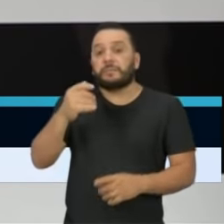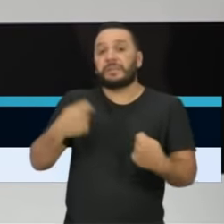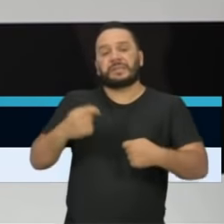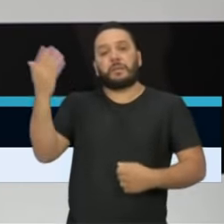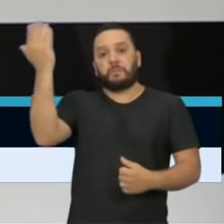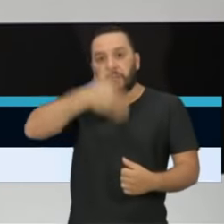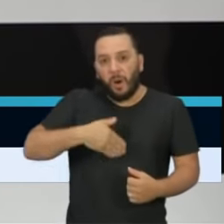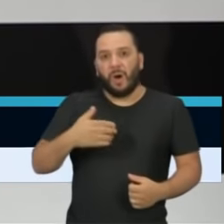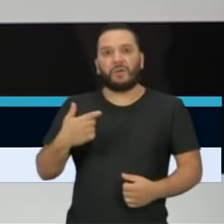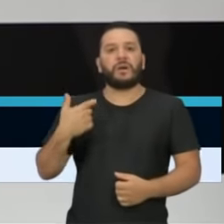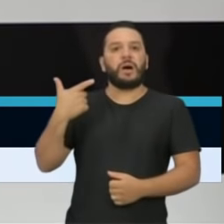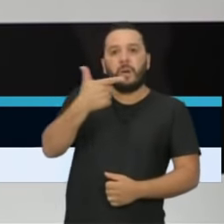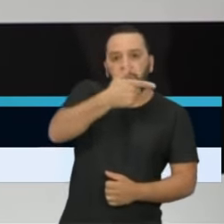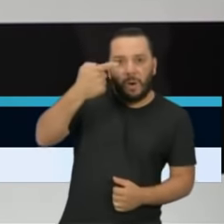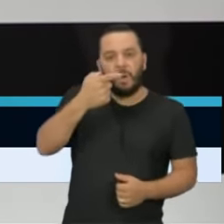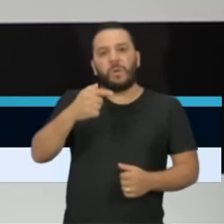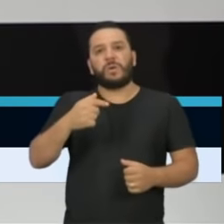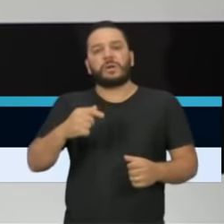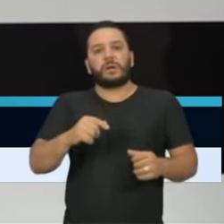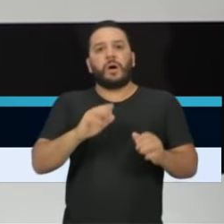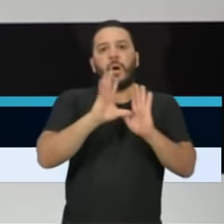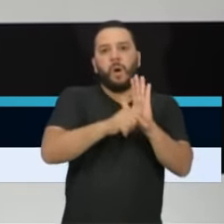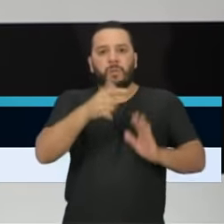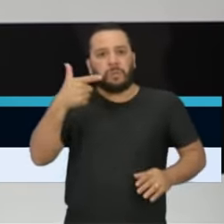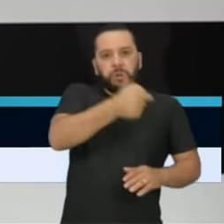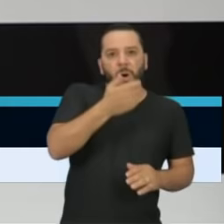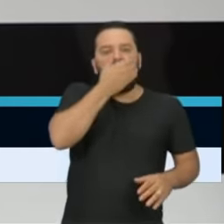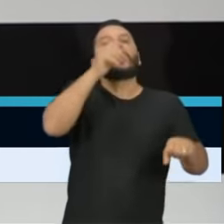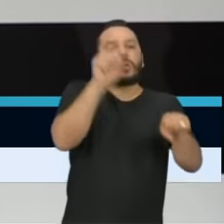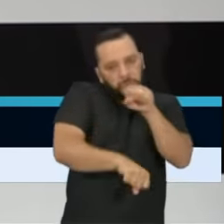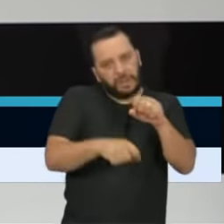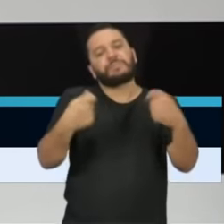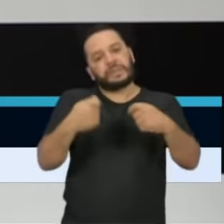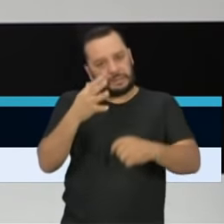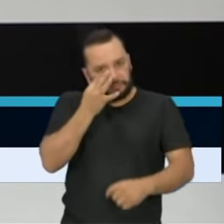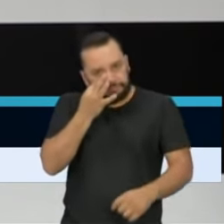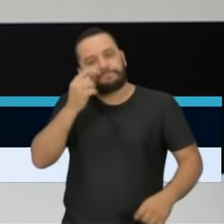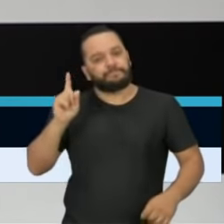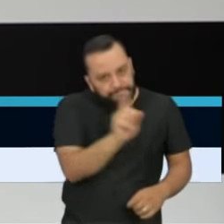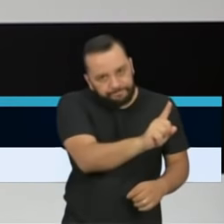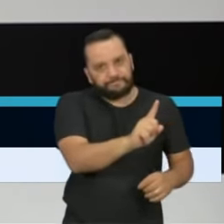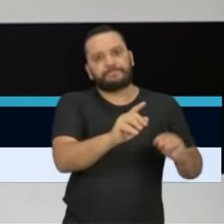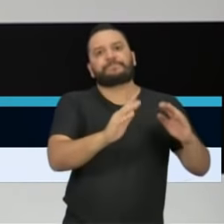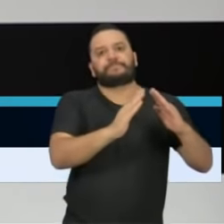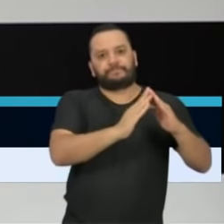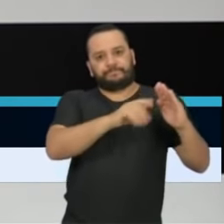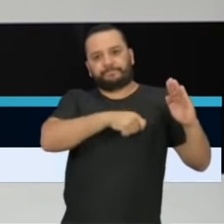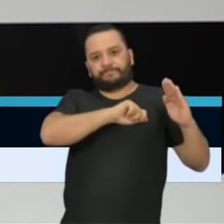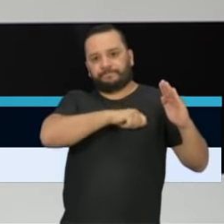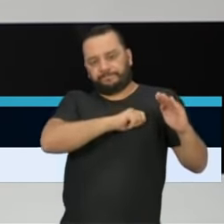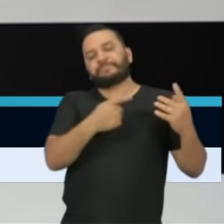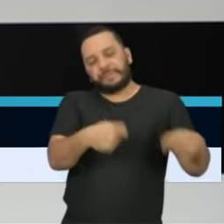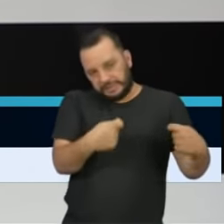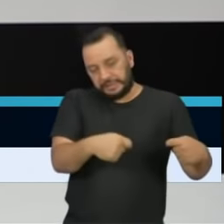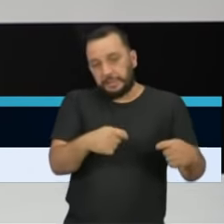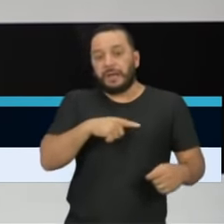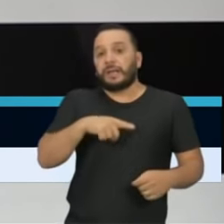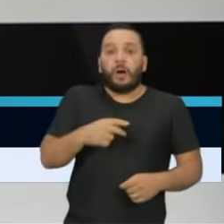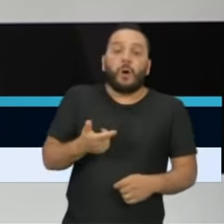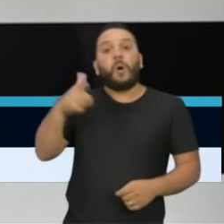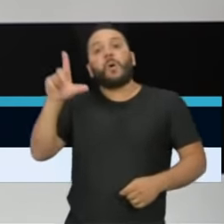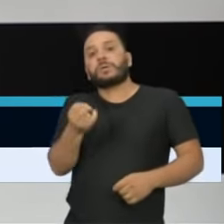como homicídios, latrocínios, estupros e violência doméstica. O mesmo se aplica, do ponto de